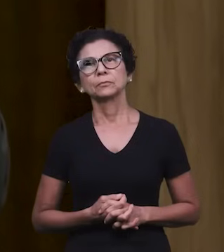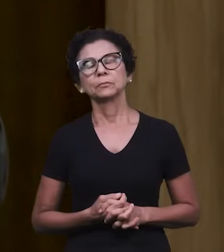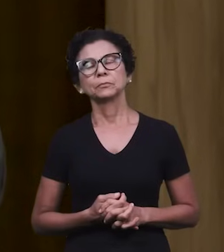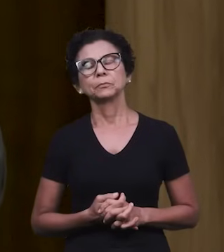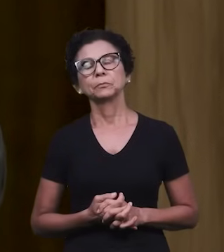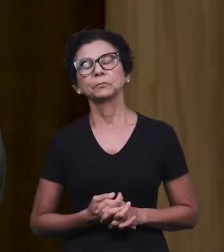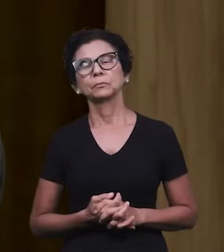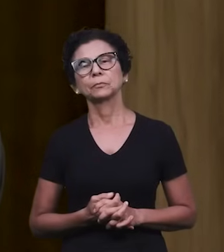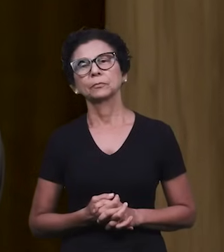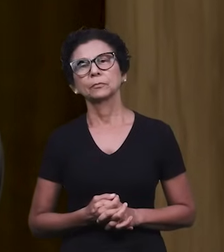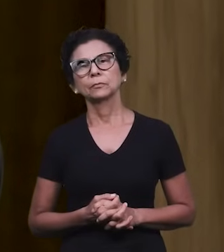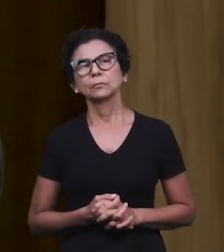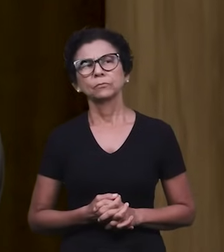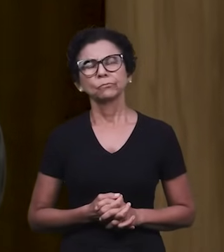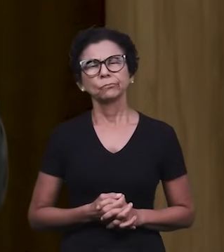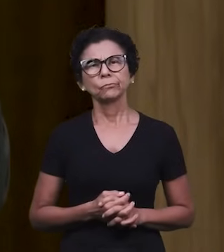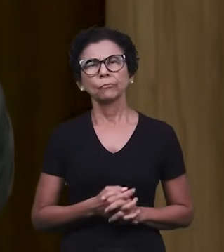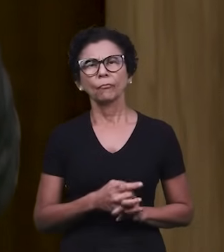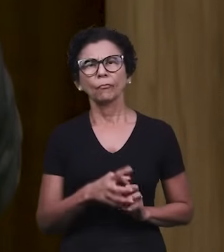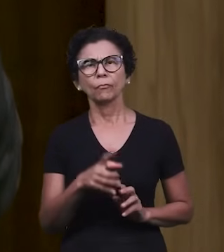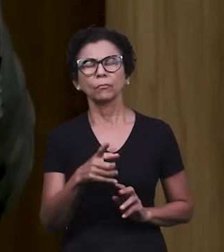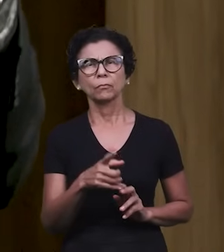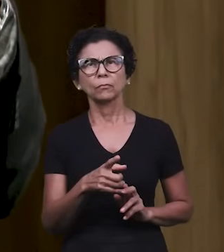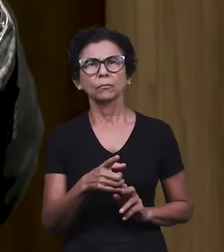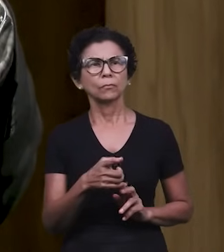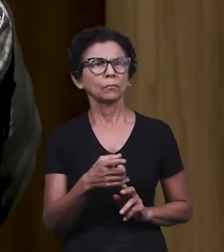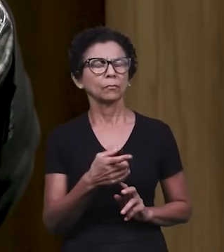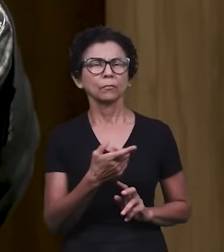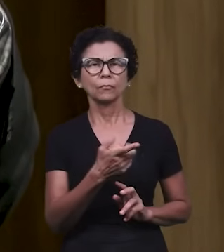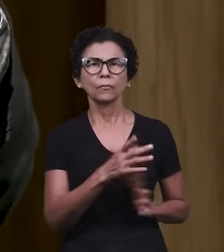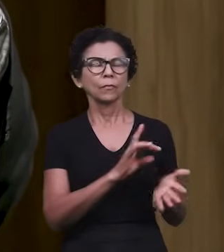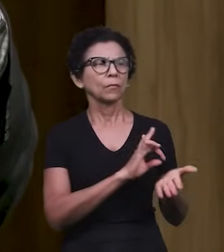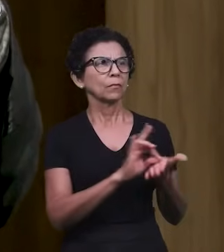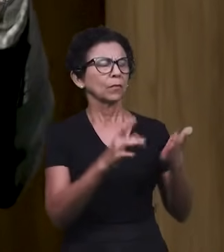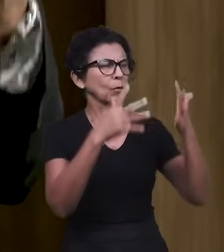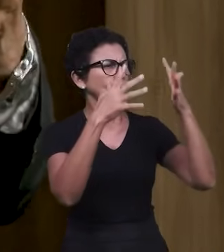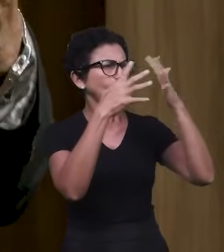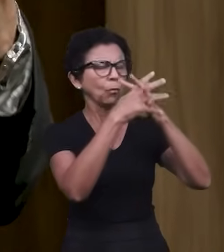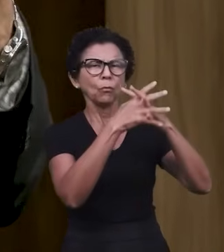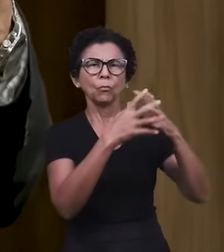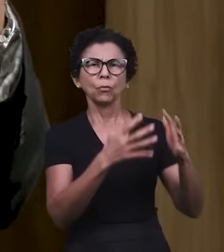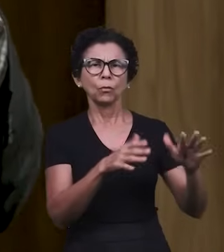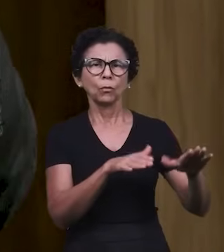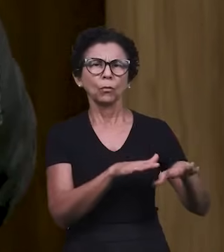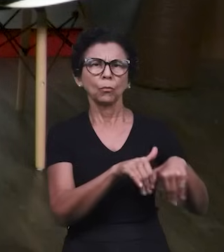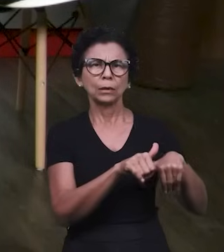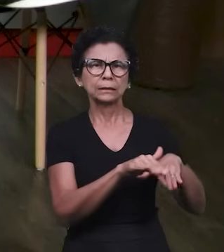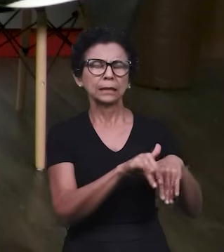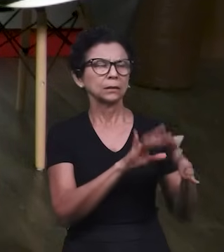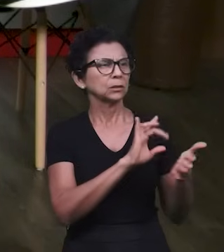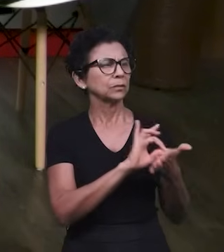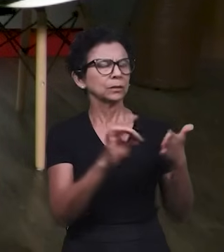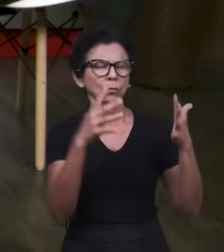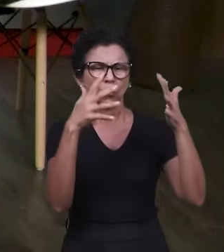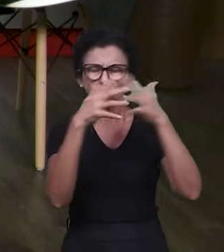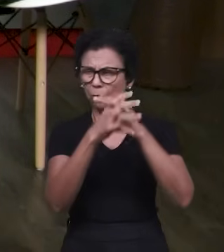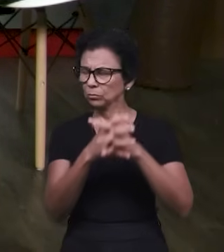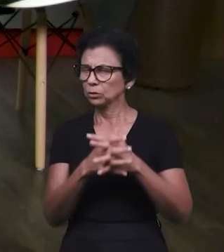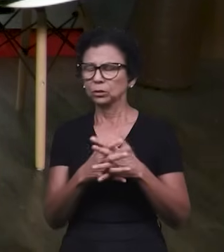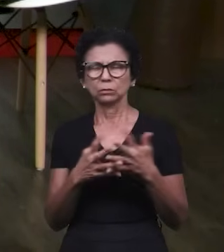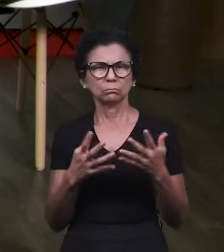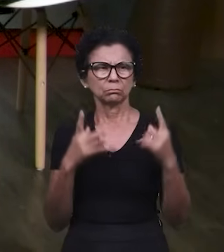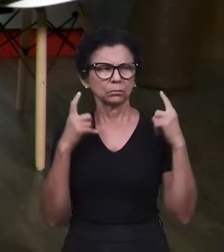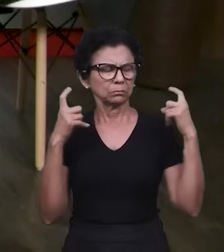e estes segredos confundia, obviamente, os adversários. Sem dúvida. O exército adversário. Sem dúvida. Era confundido, ele não conseguia